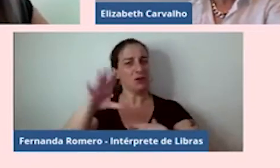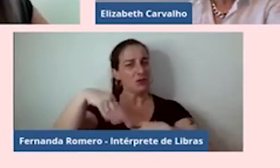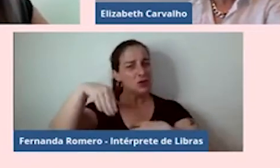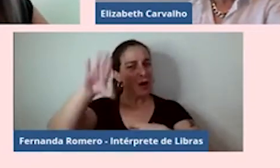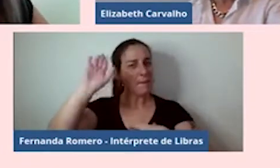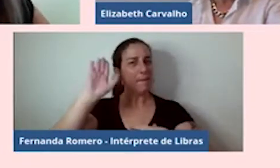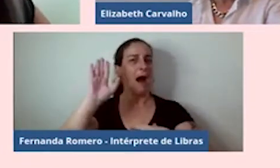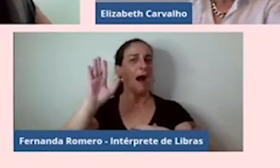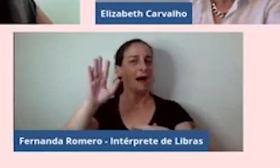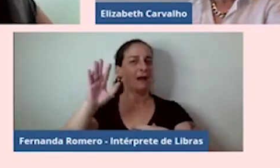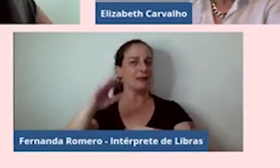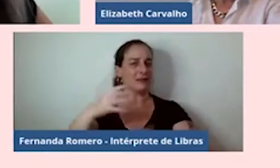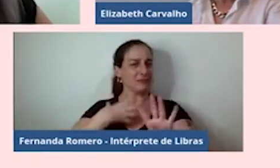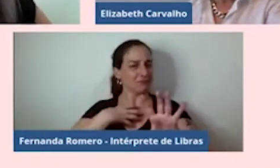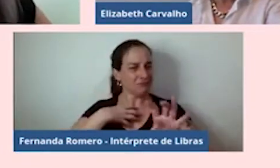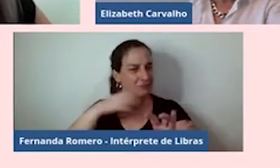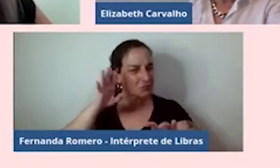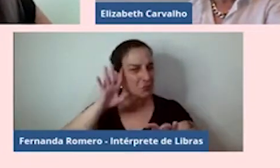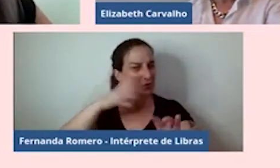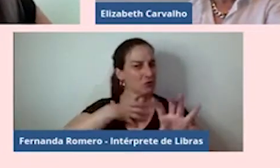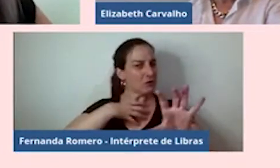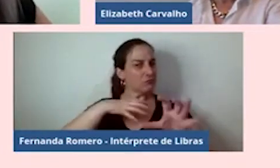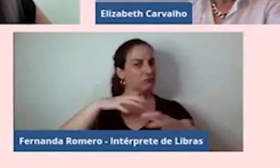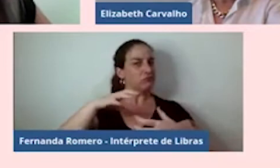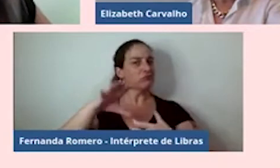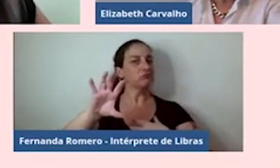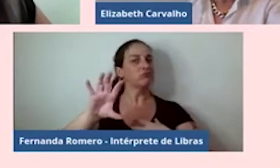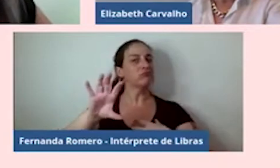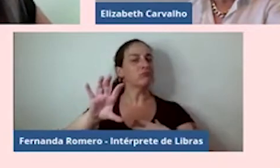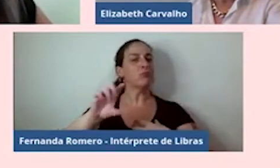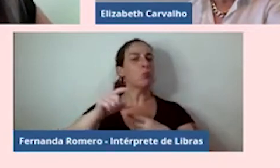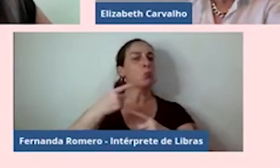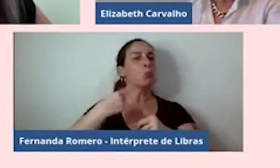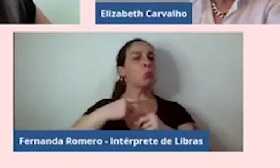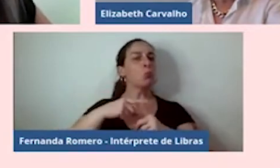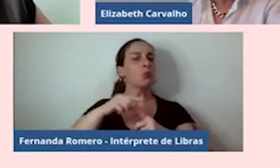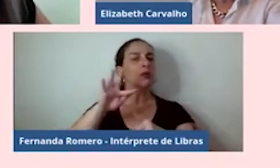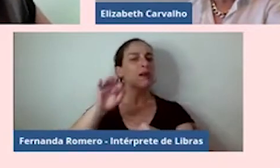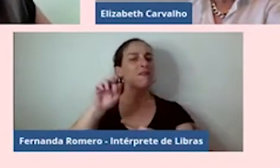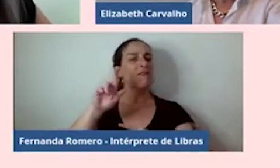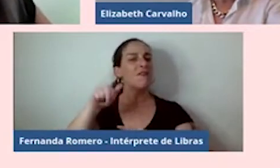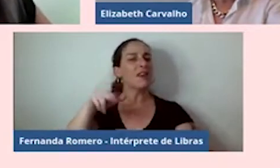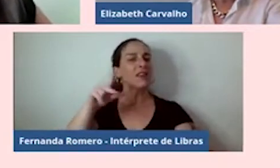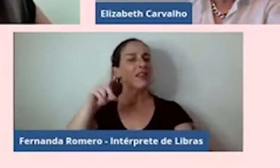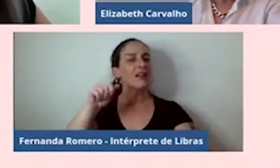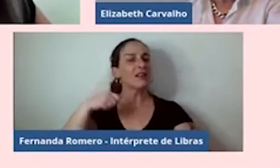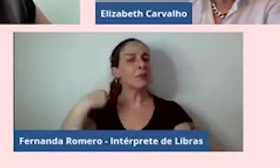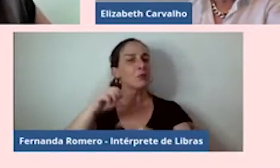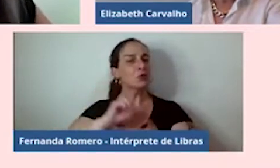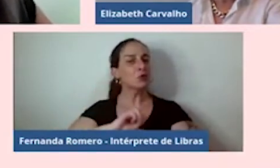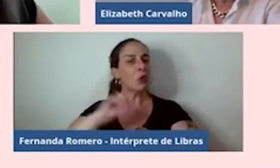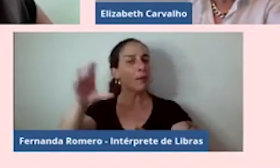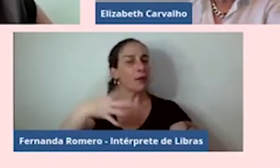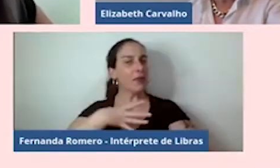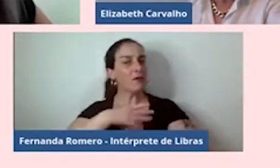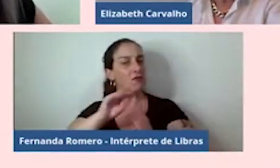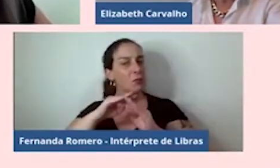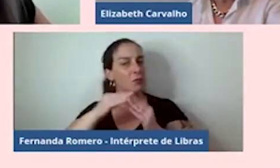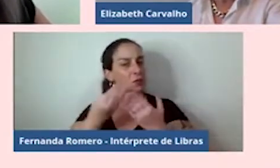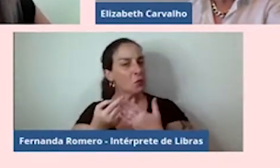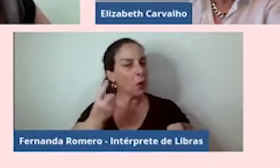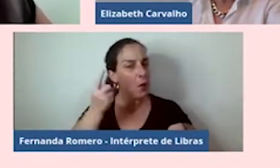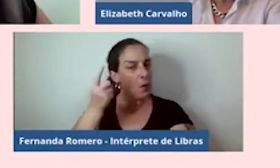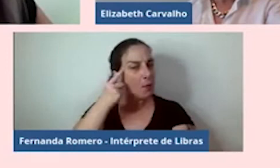no lugar do outro, né? Por que será que a Fernanda precisou colocar as crianças na escola com toda a pandemia e tantas outras mães